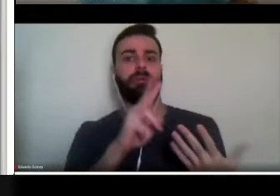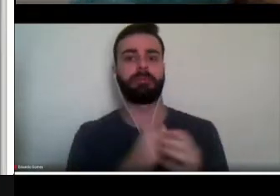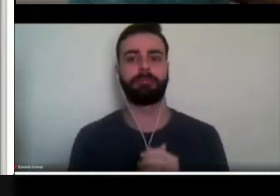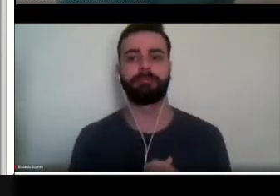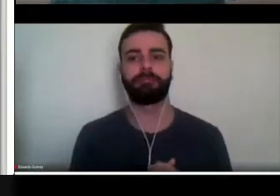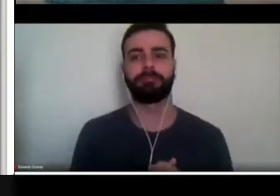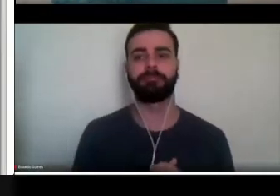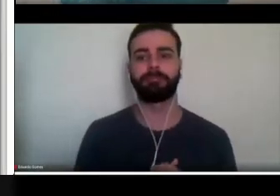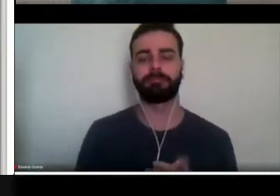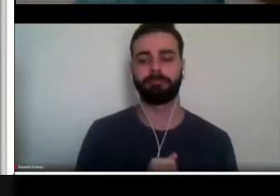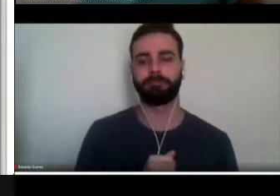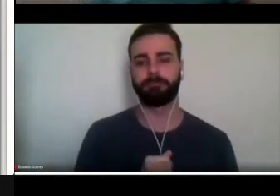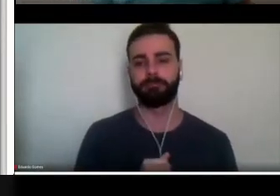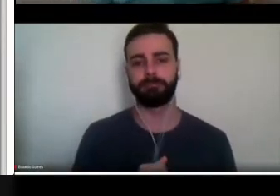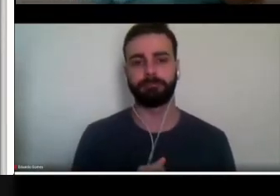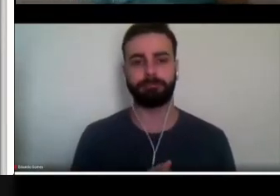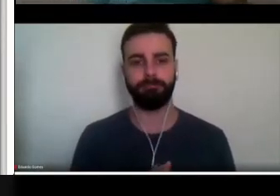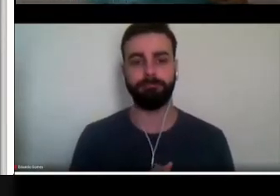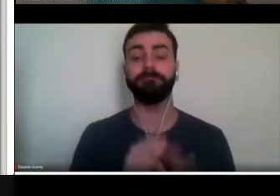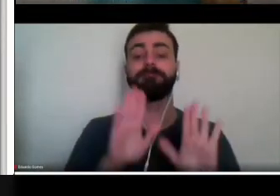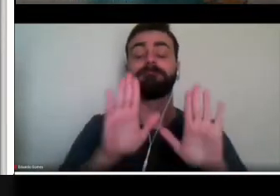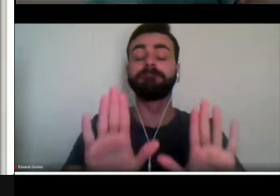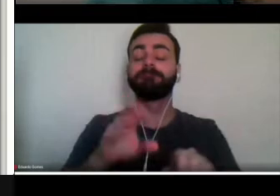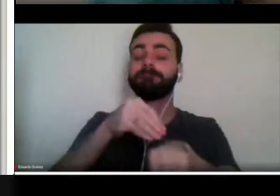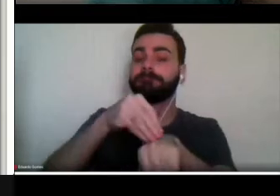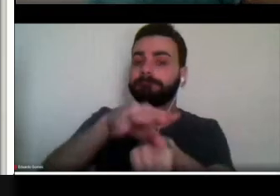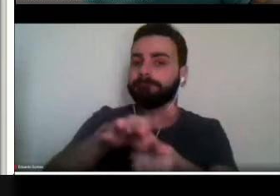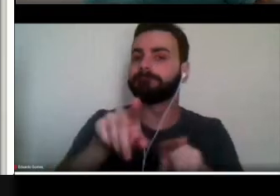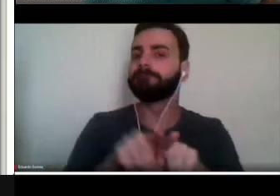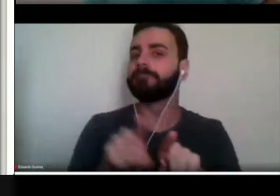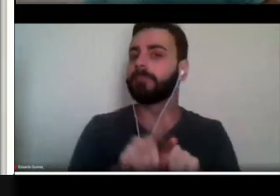Ah, gente, um detalhe. Na aula passada,